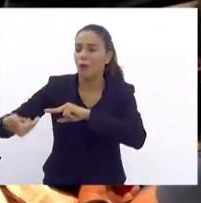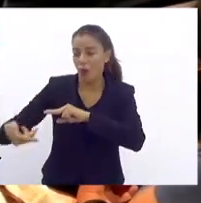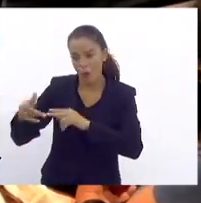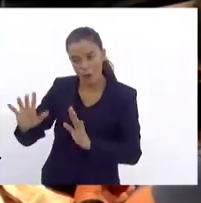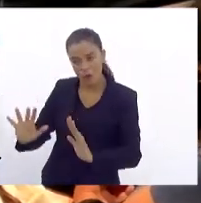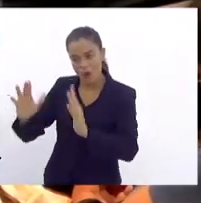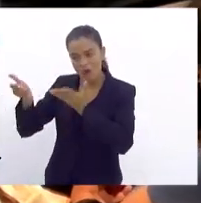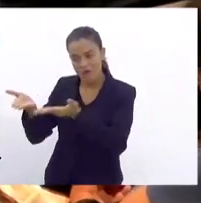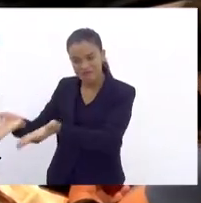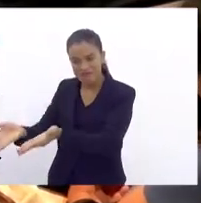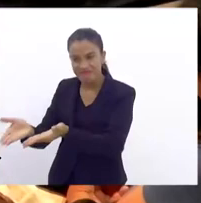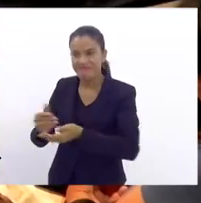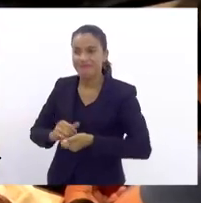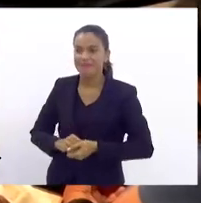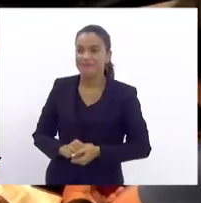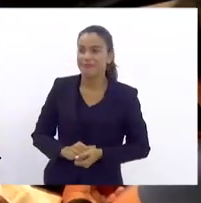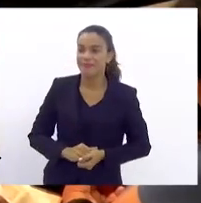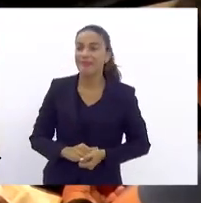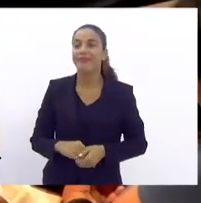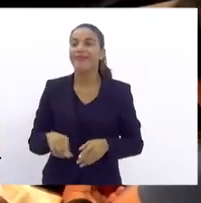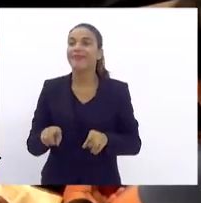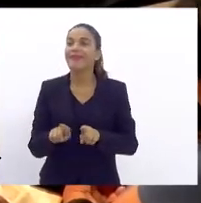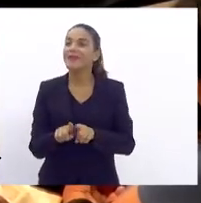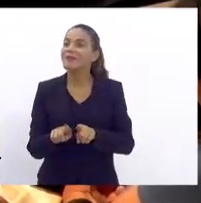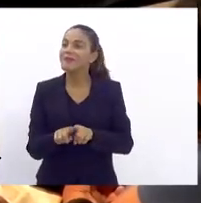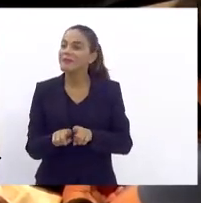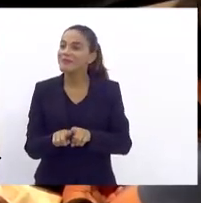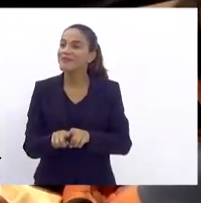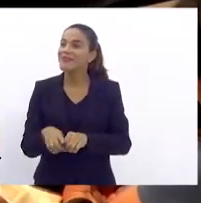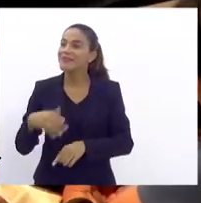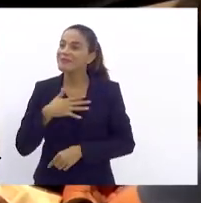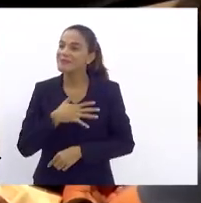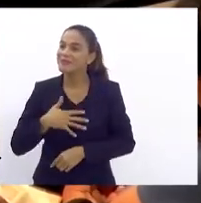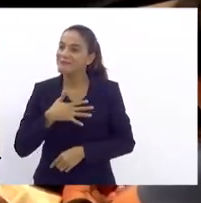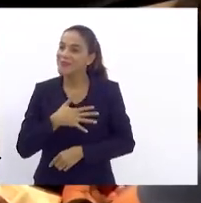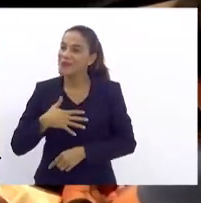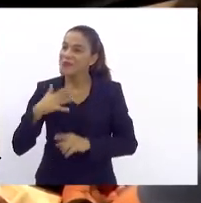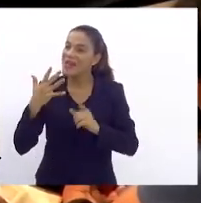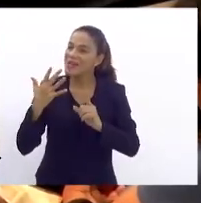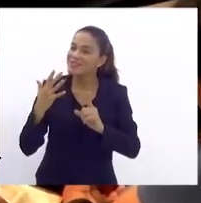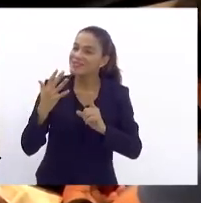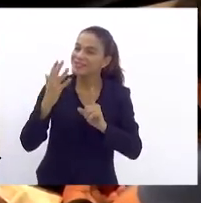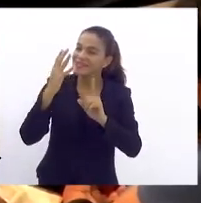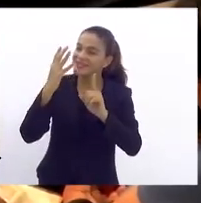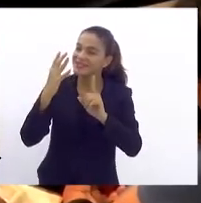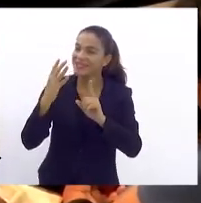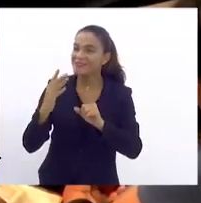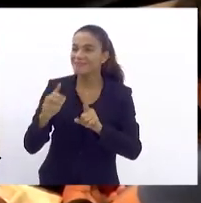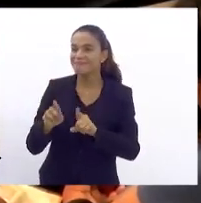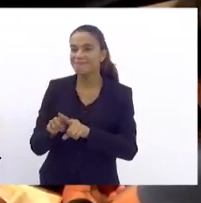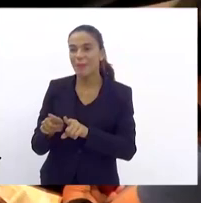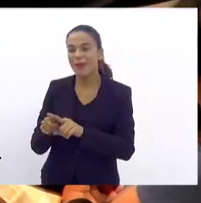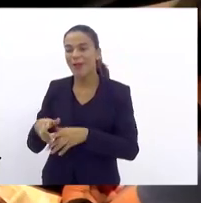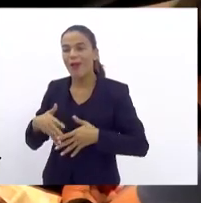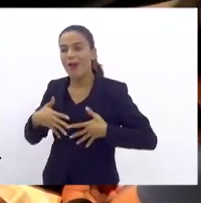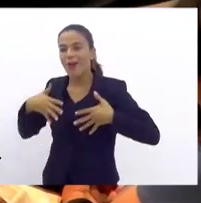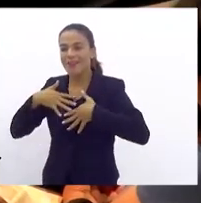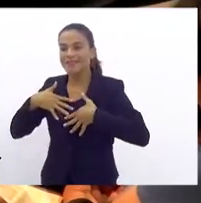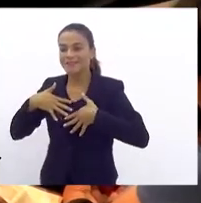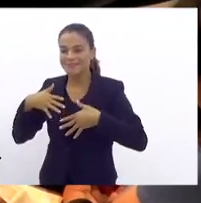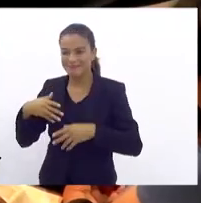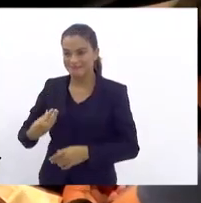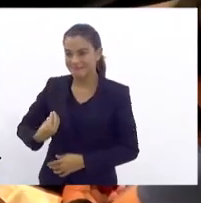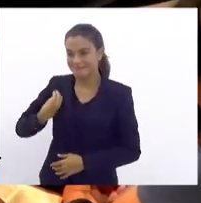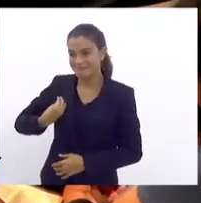é para ela queria também para uma breve saudação e também honrando a presença queria chamar